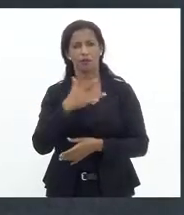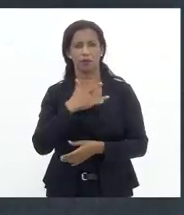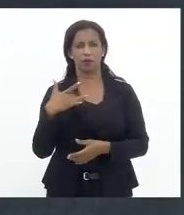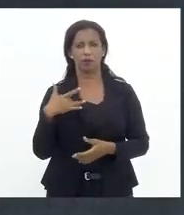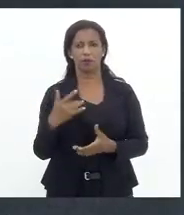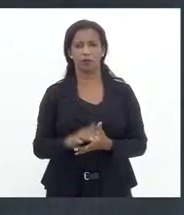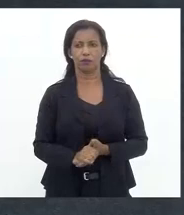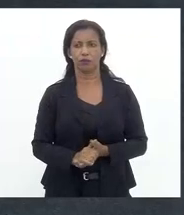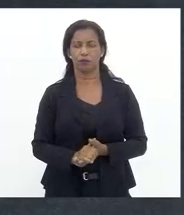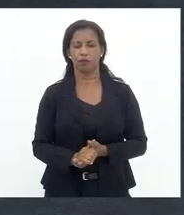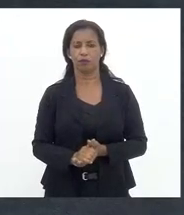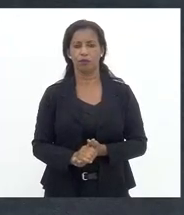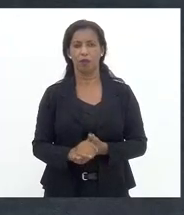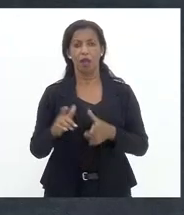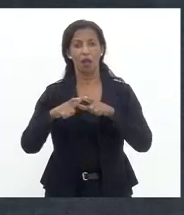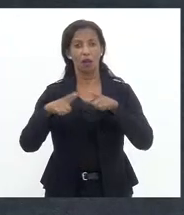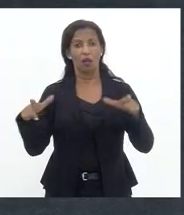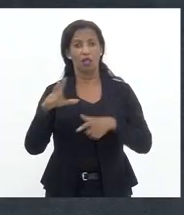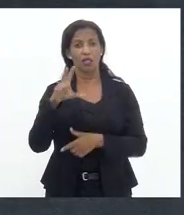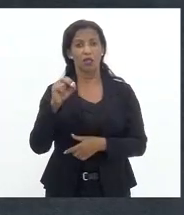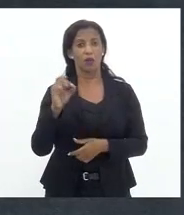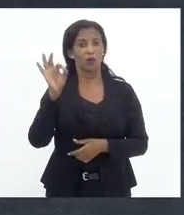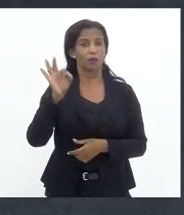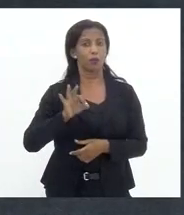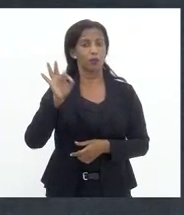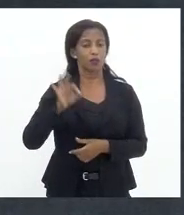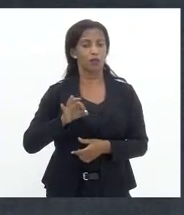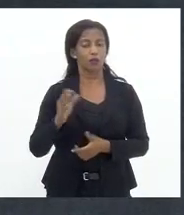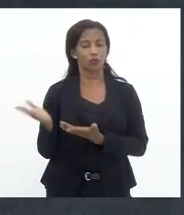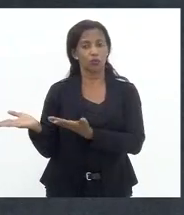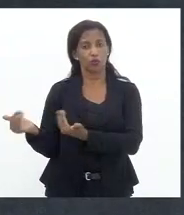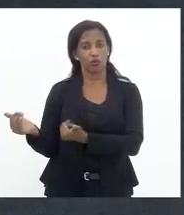Saúde. O aumento de 50% no âmbito